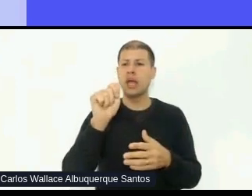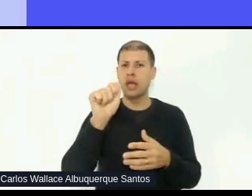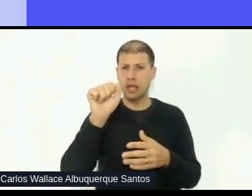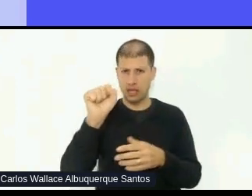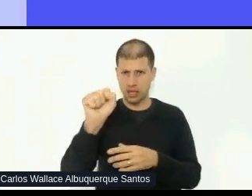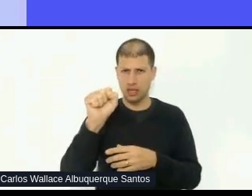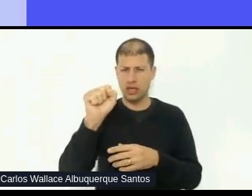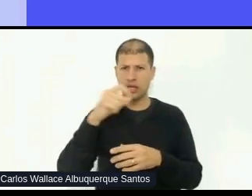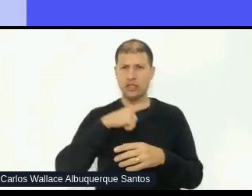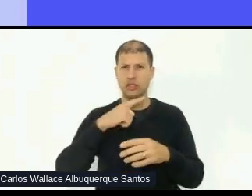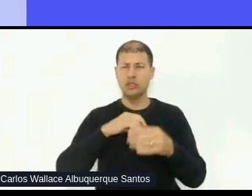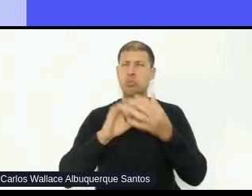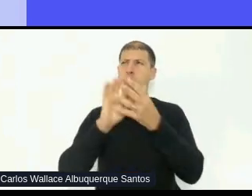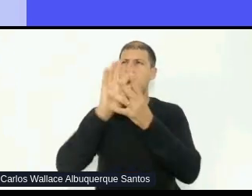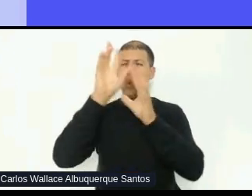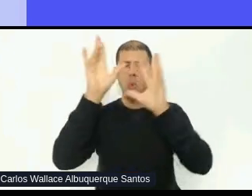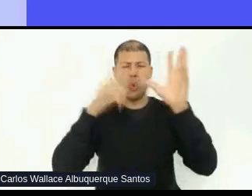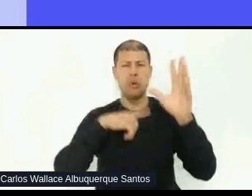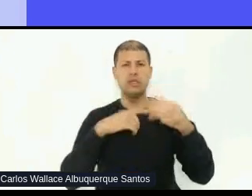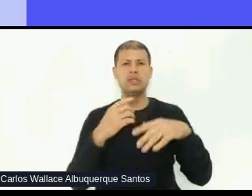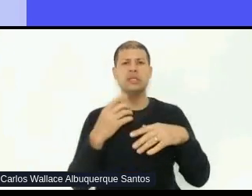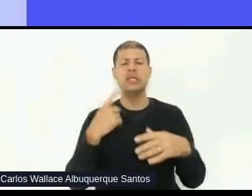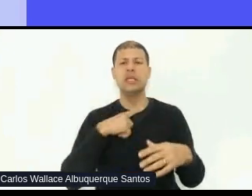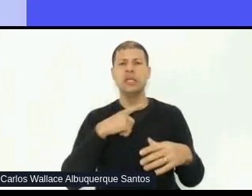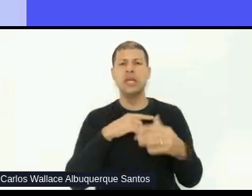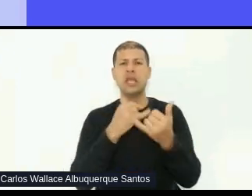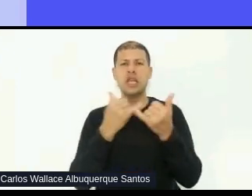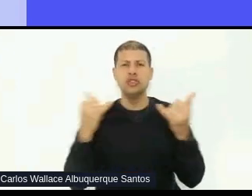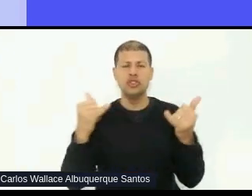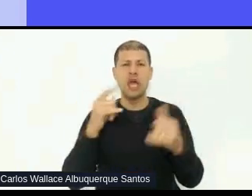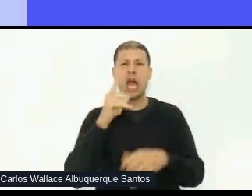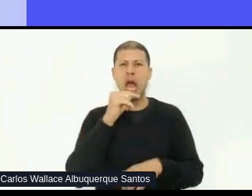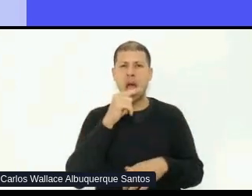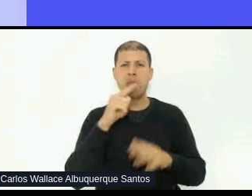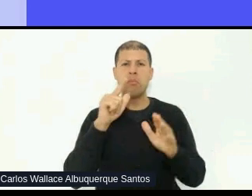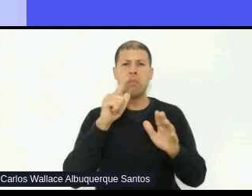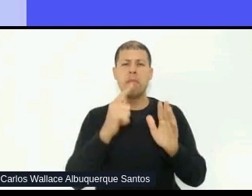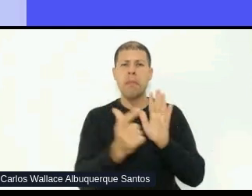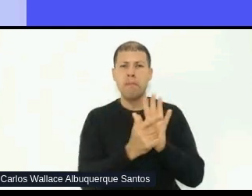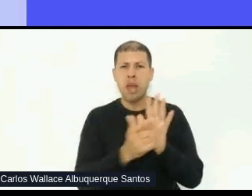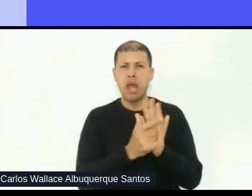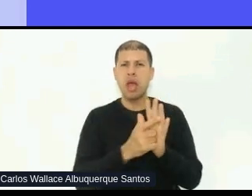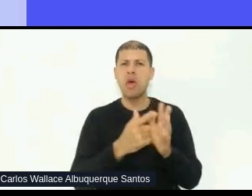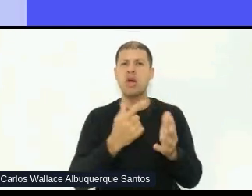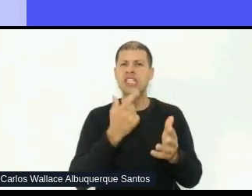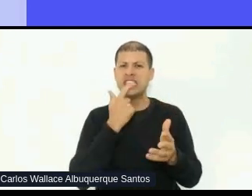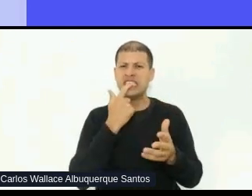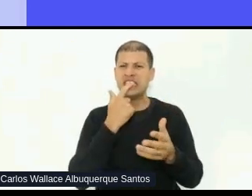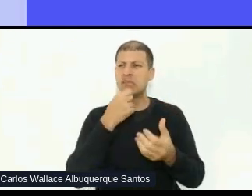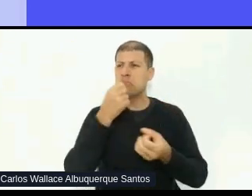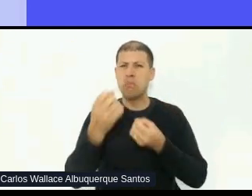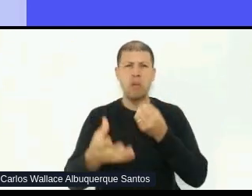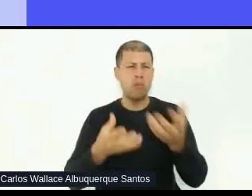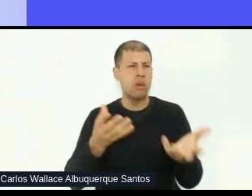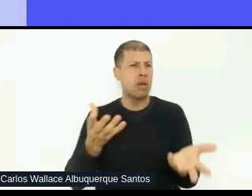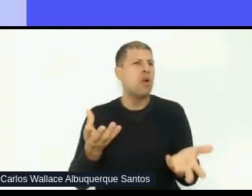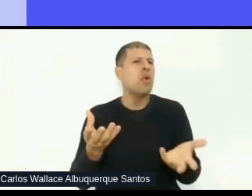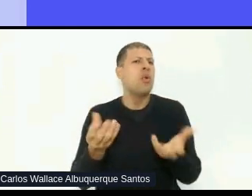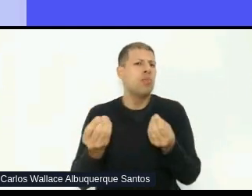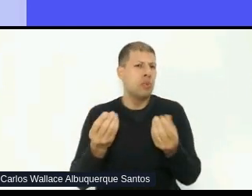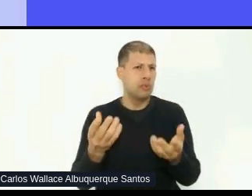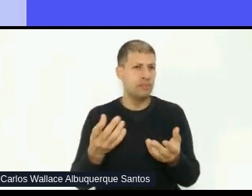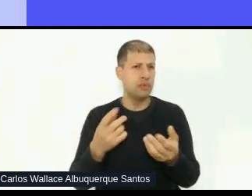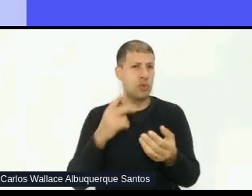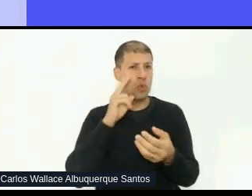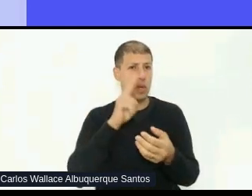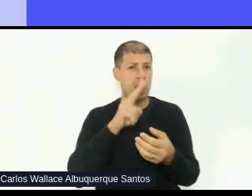resíduos? Quanto que ela consome de energia, de água, de papel, de plástico? Tá? E não só olhando para dentro da